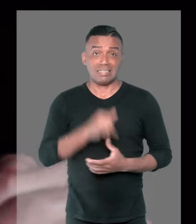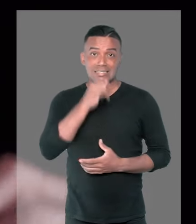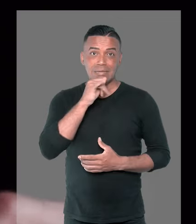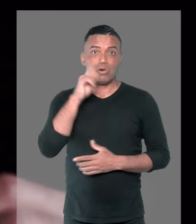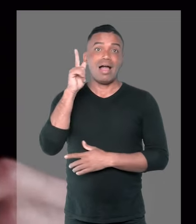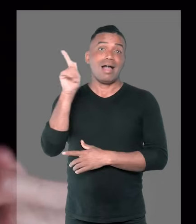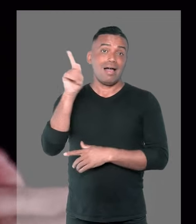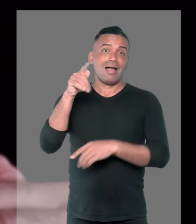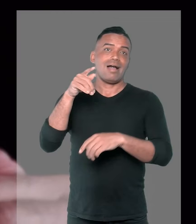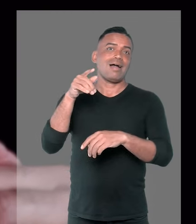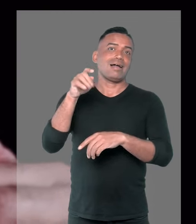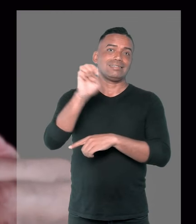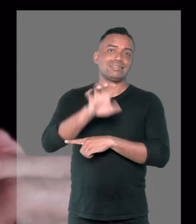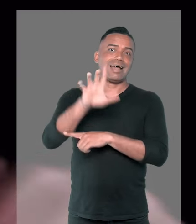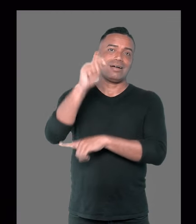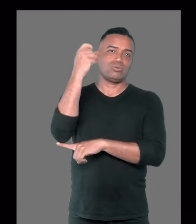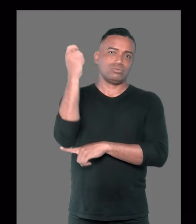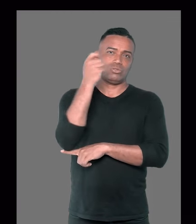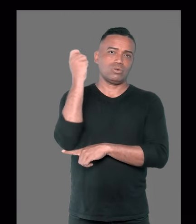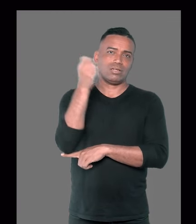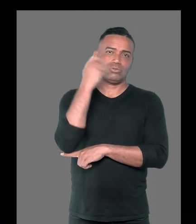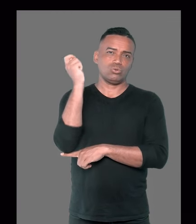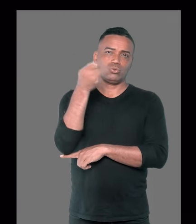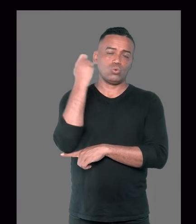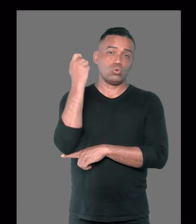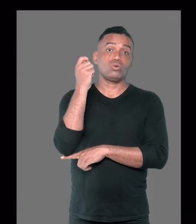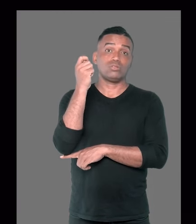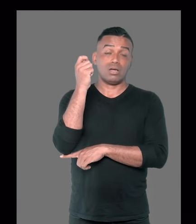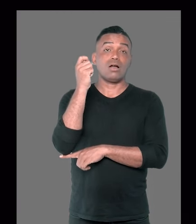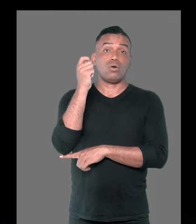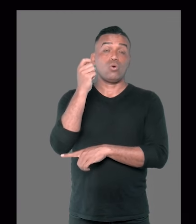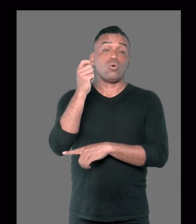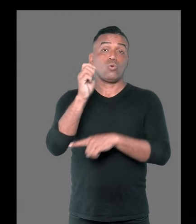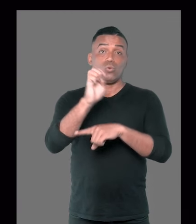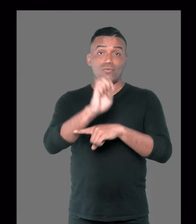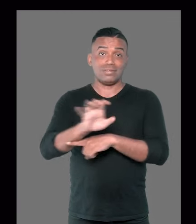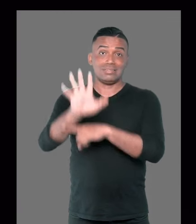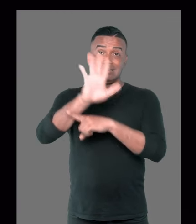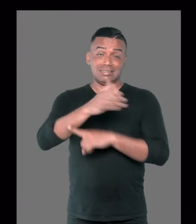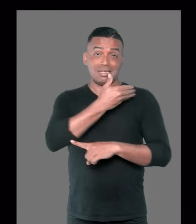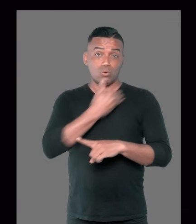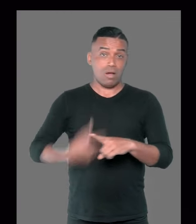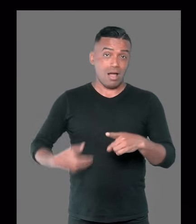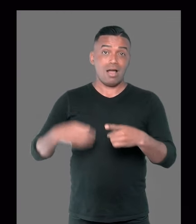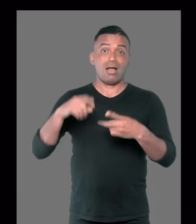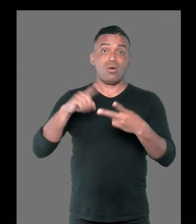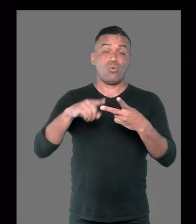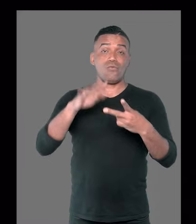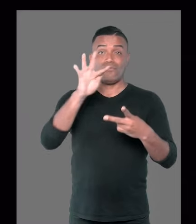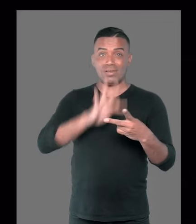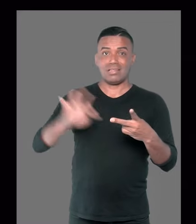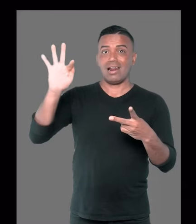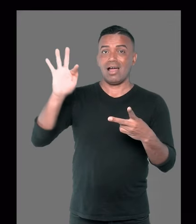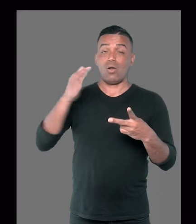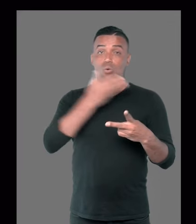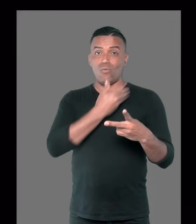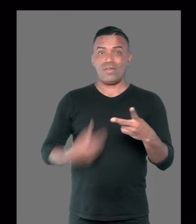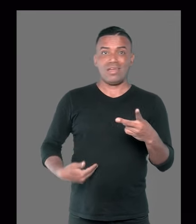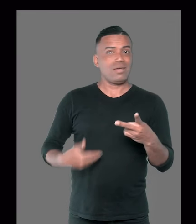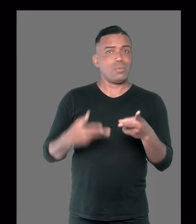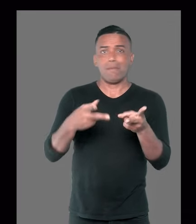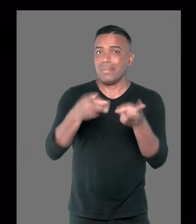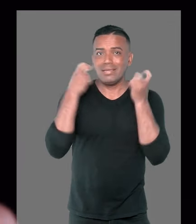Rio Grande do Sul o governo estadual lá e o governo federal demoraram muito a perceber